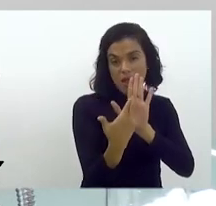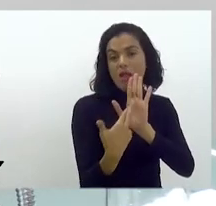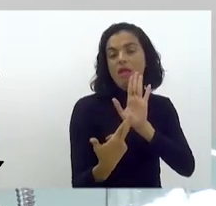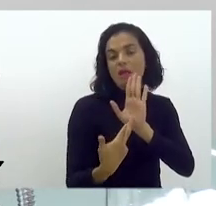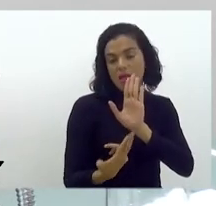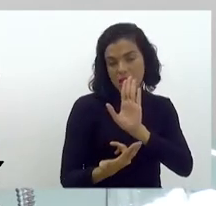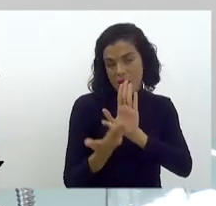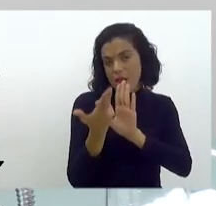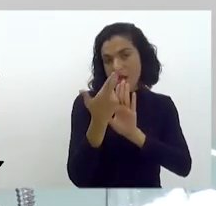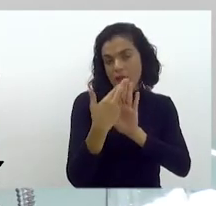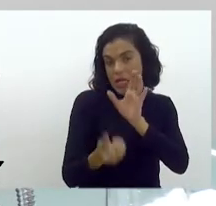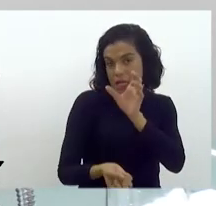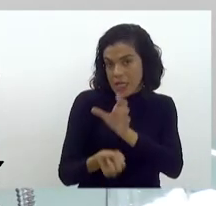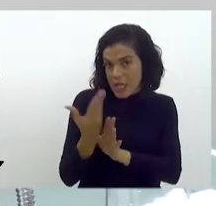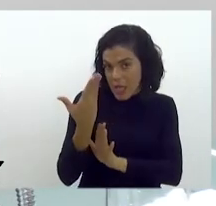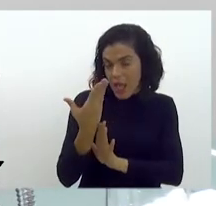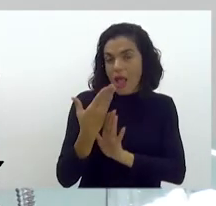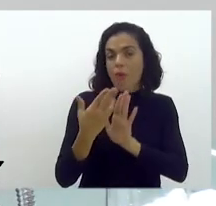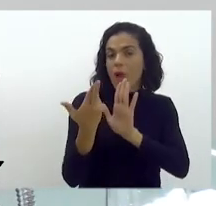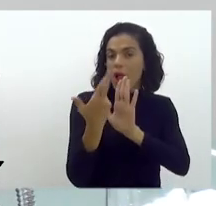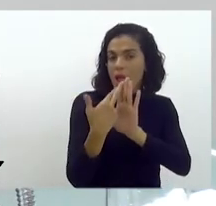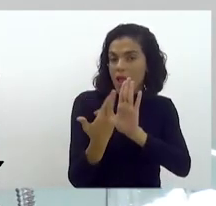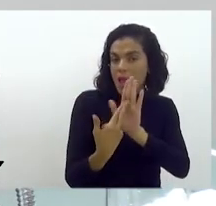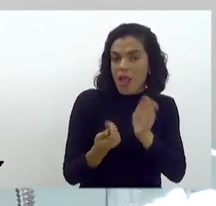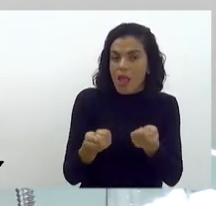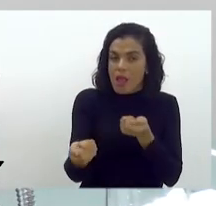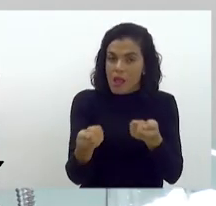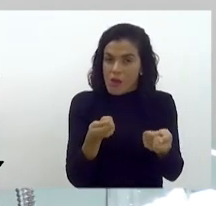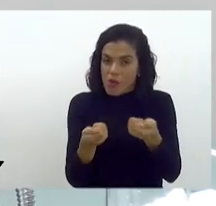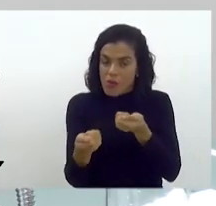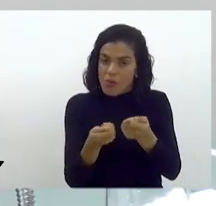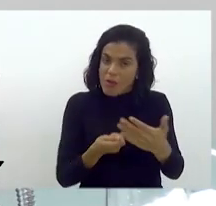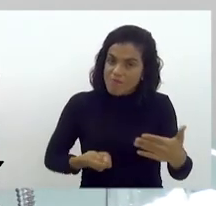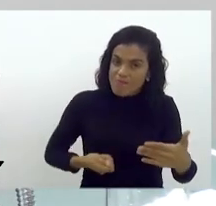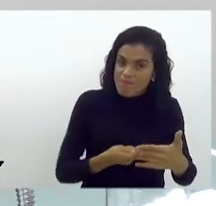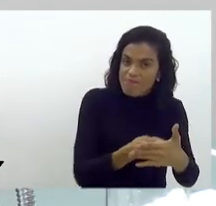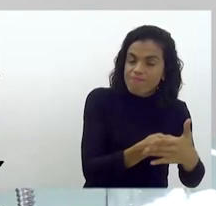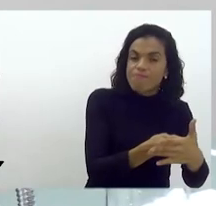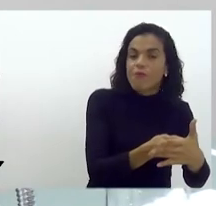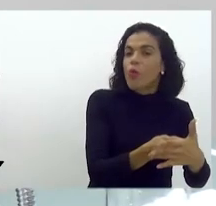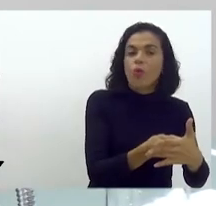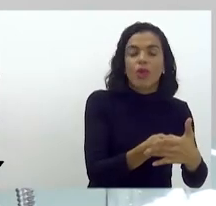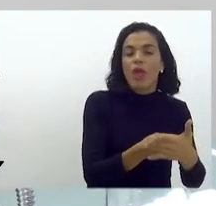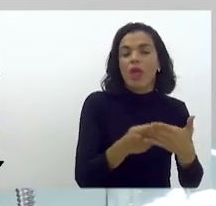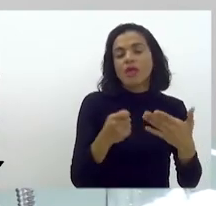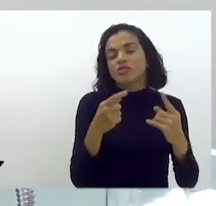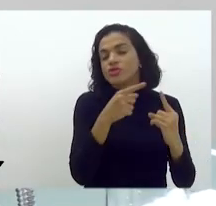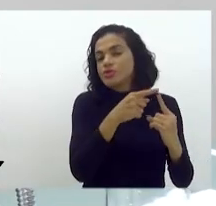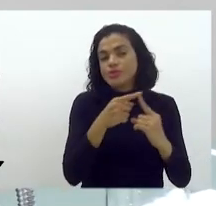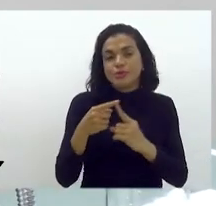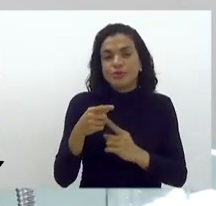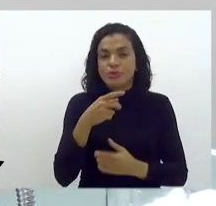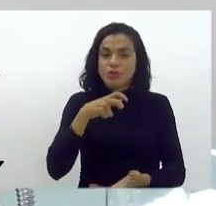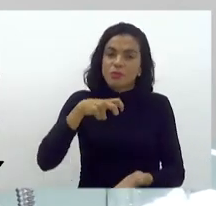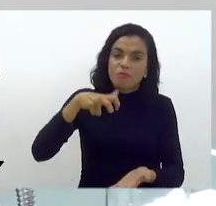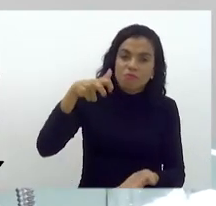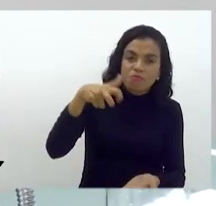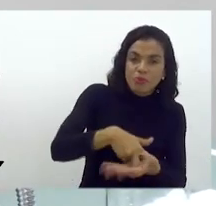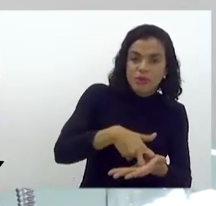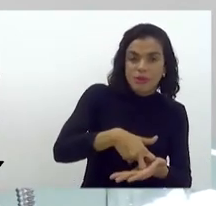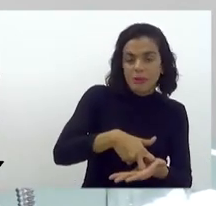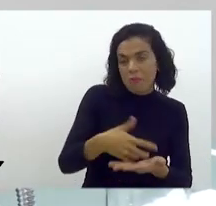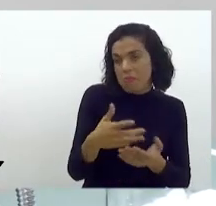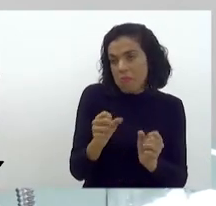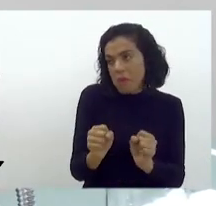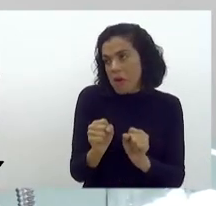exatamente fosse criar uma regulamentação e impor né algum tipo de punição que pode ser